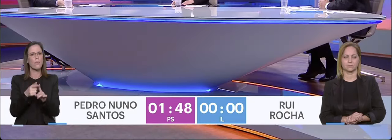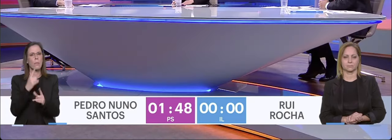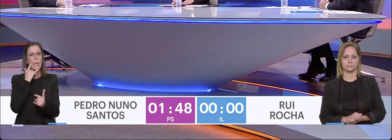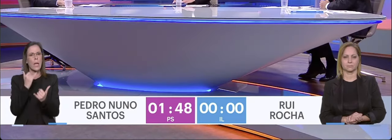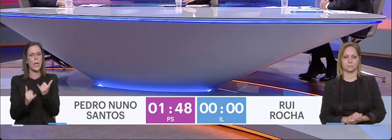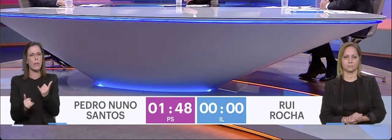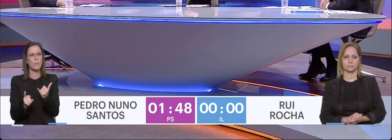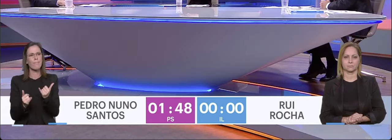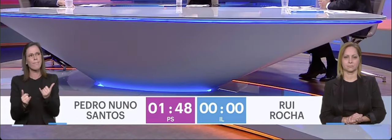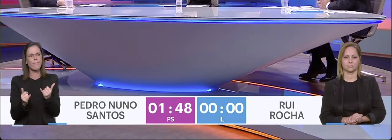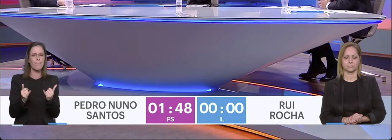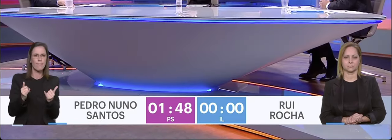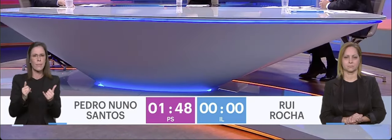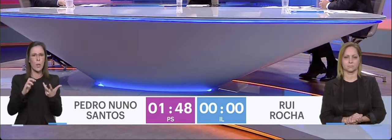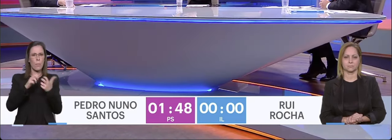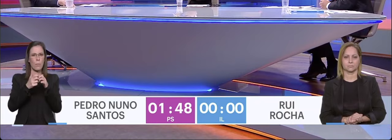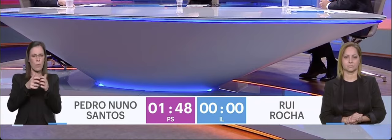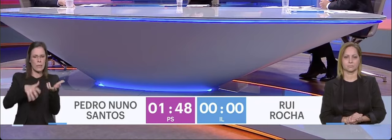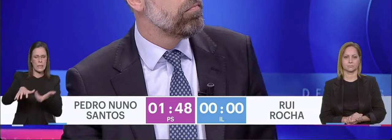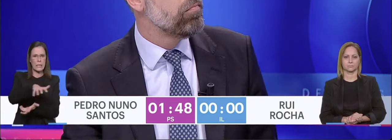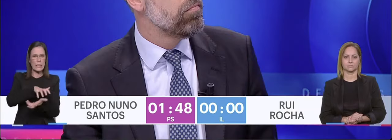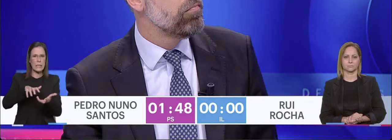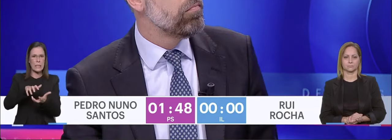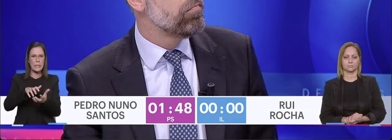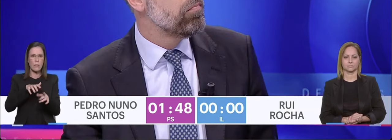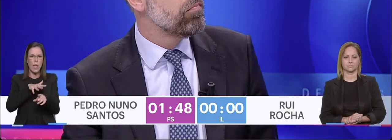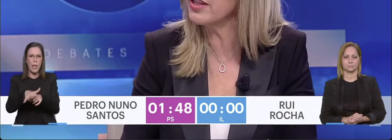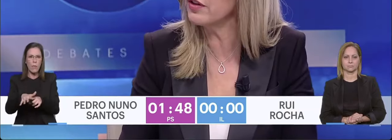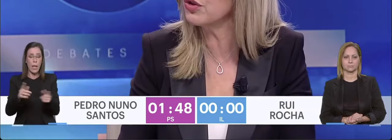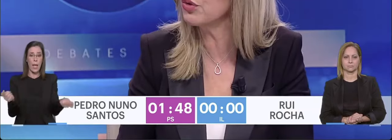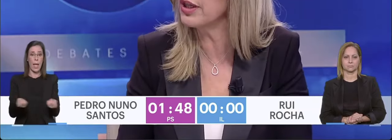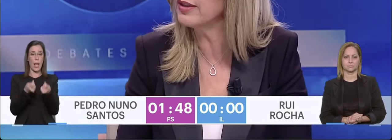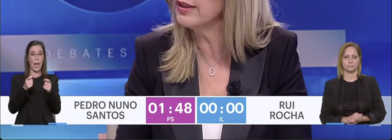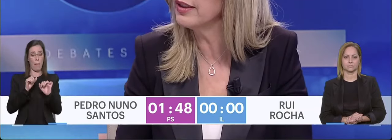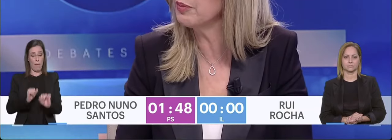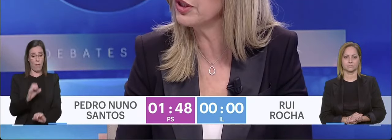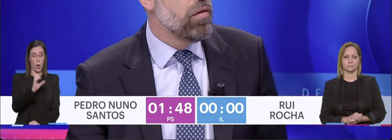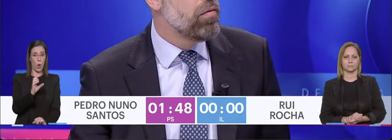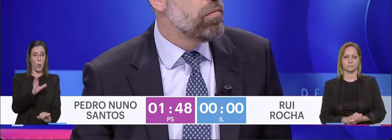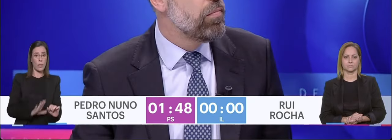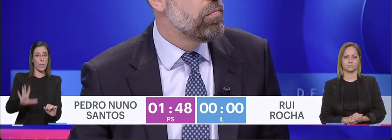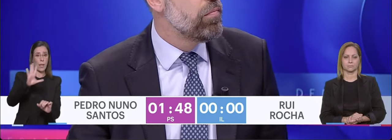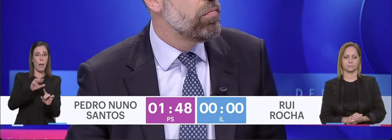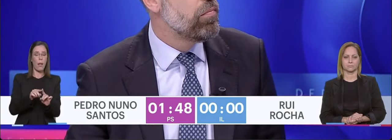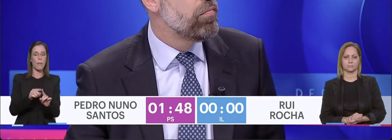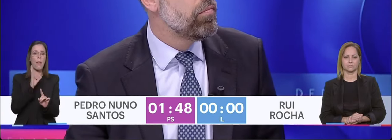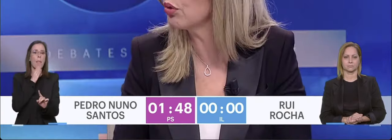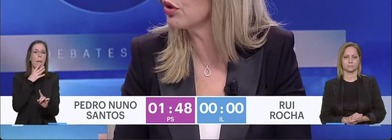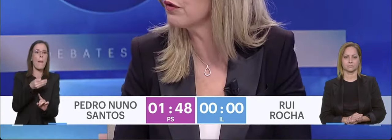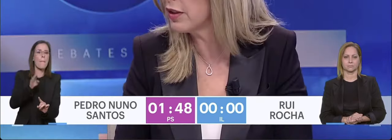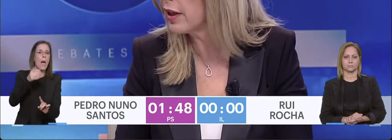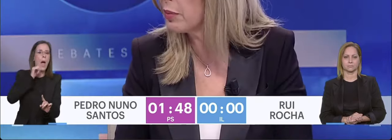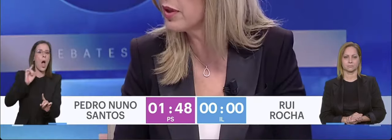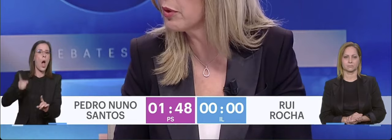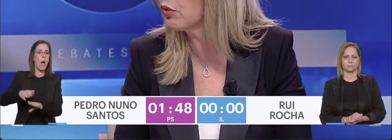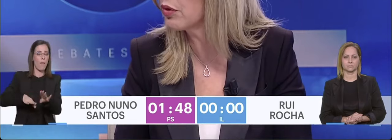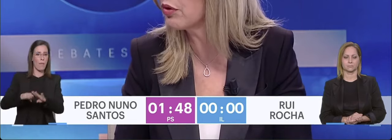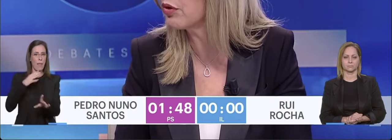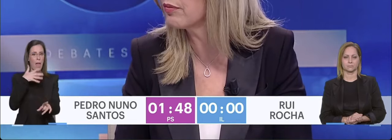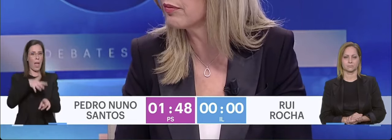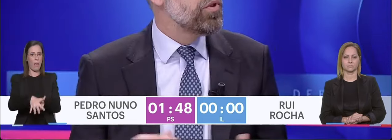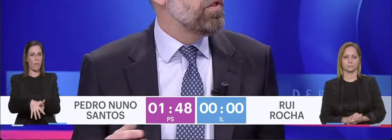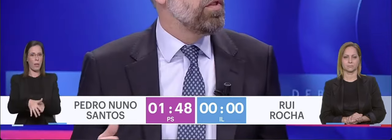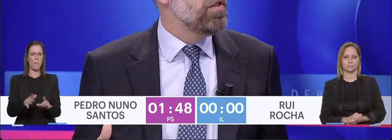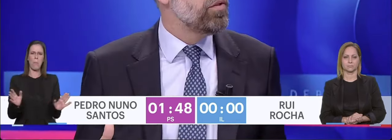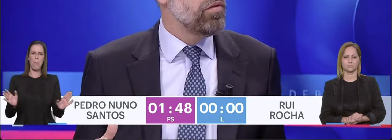um risco de criar ruído e instabilidade que contaminem a campanha a nível Nacional dependendo daquilo que o PS Açores fizer precisamente nos